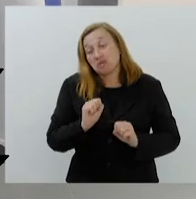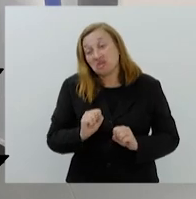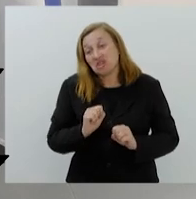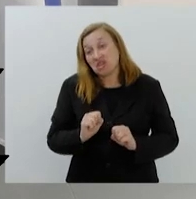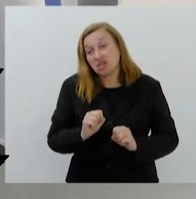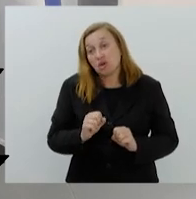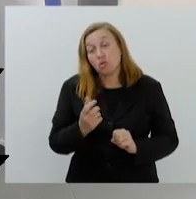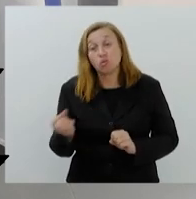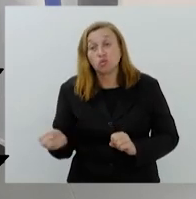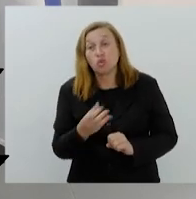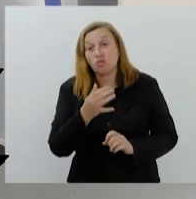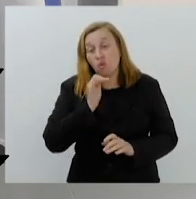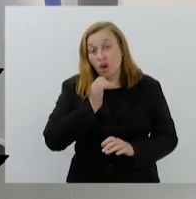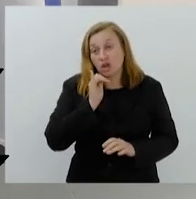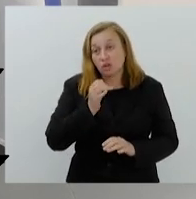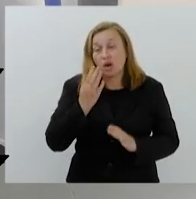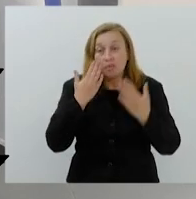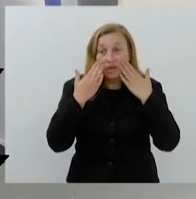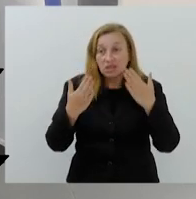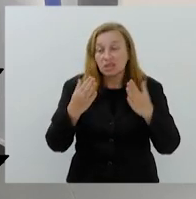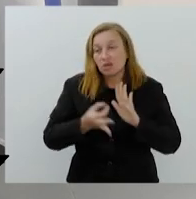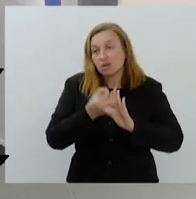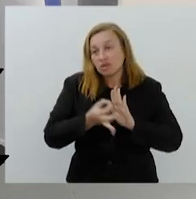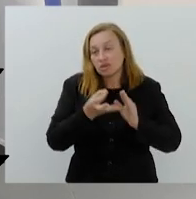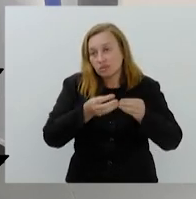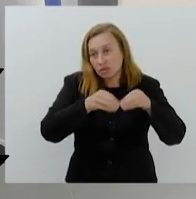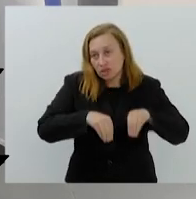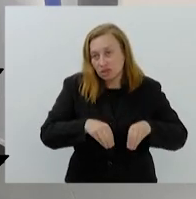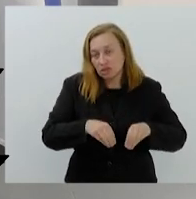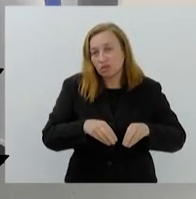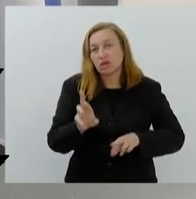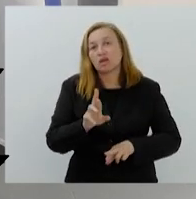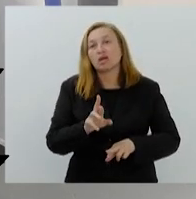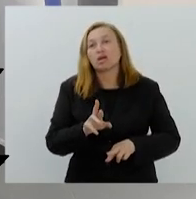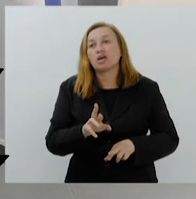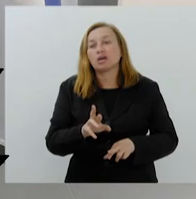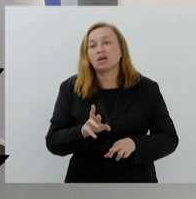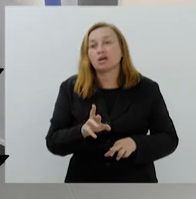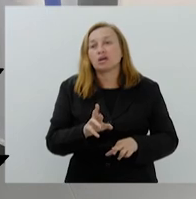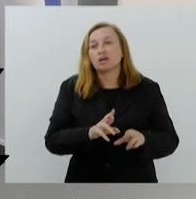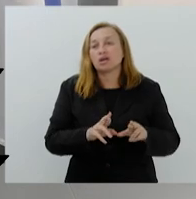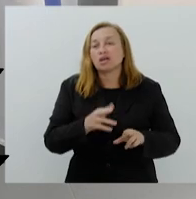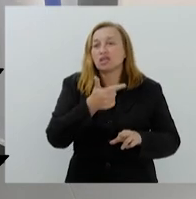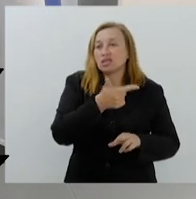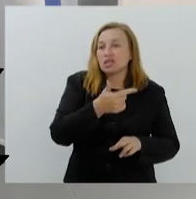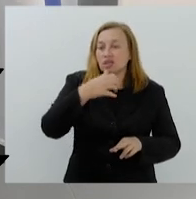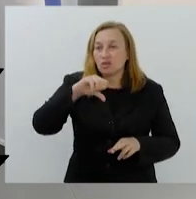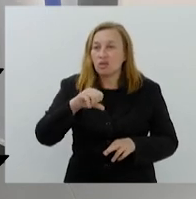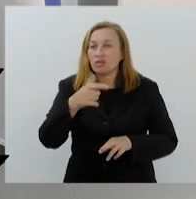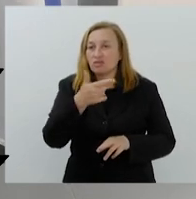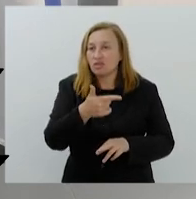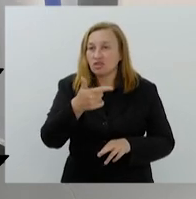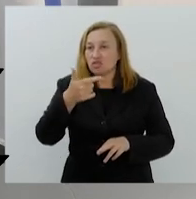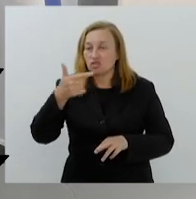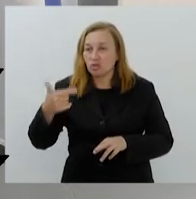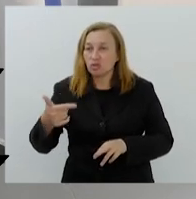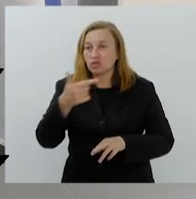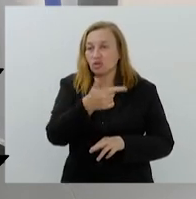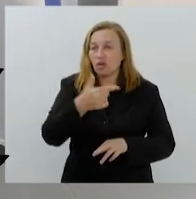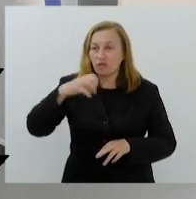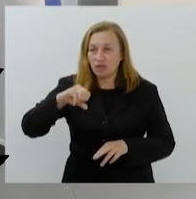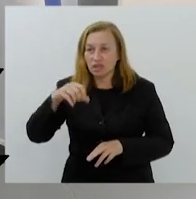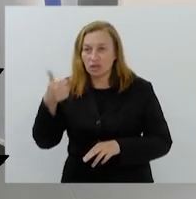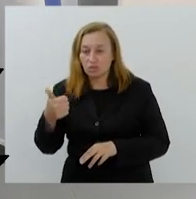novo relator... E apresentar o parecer pela prejudicabilidade em razão da 1922 de 91.